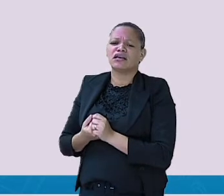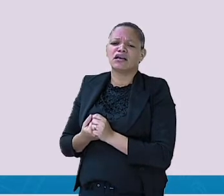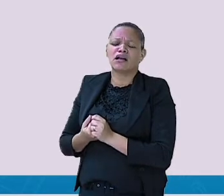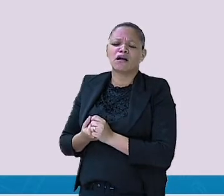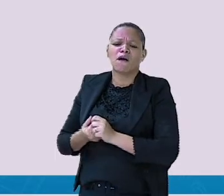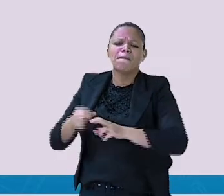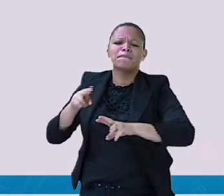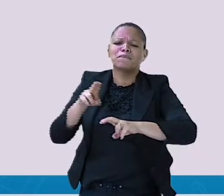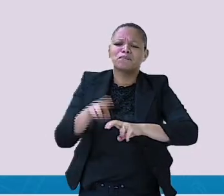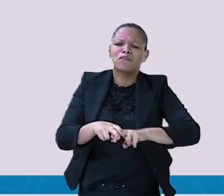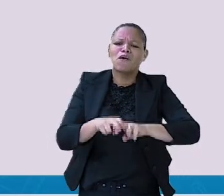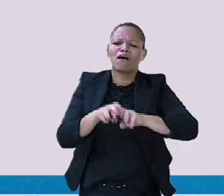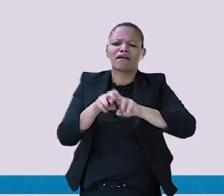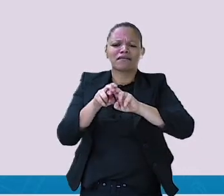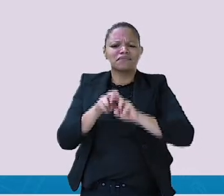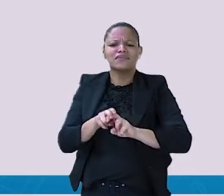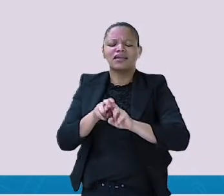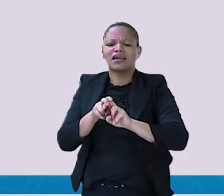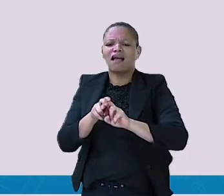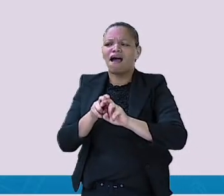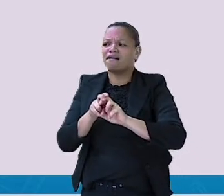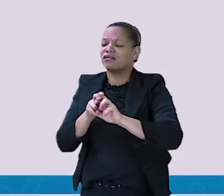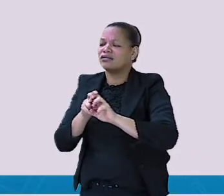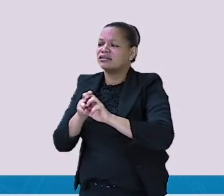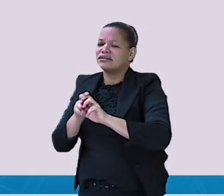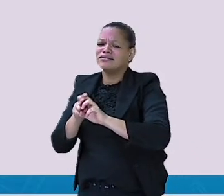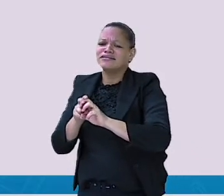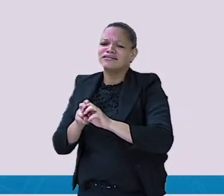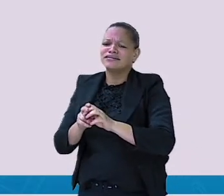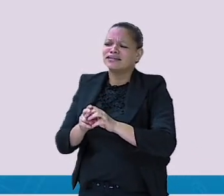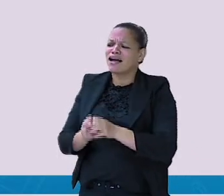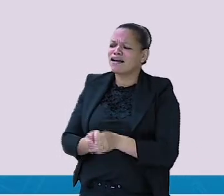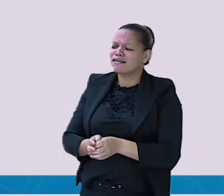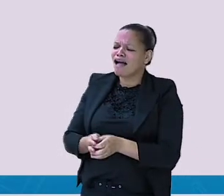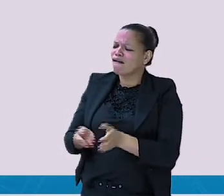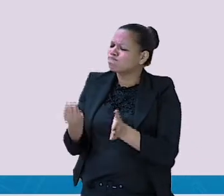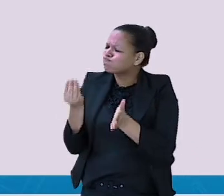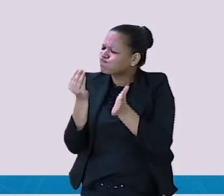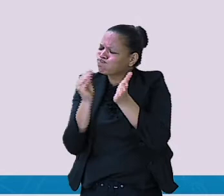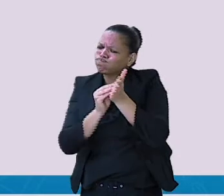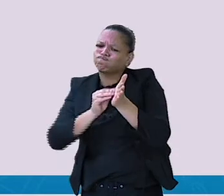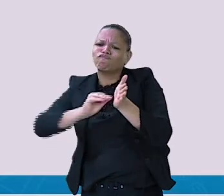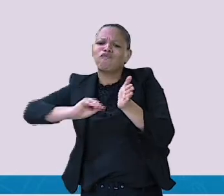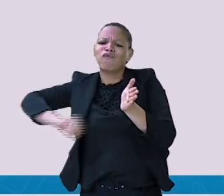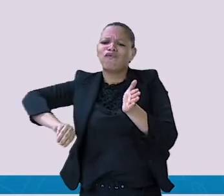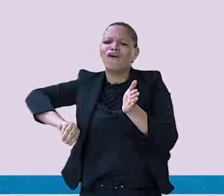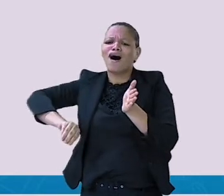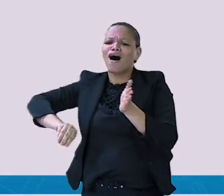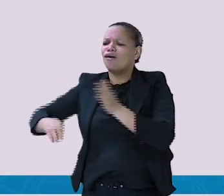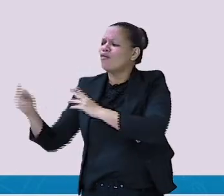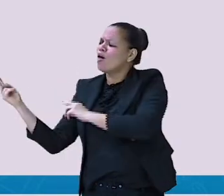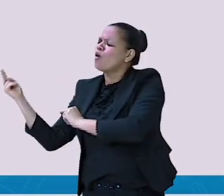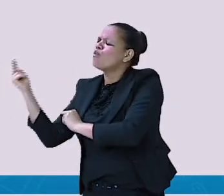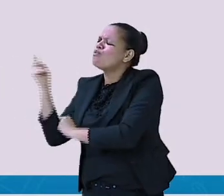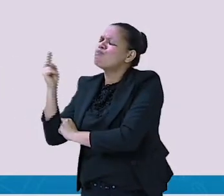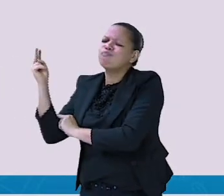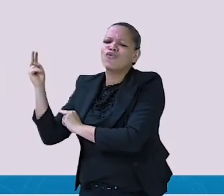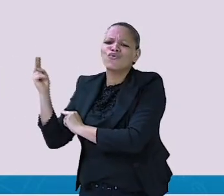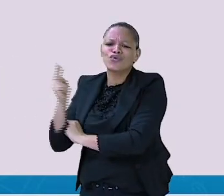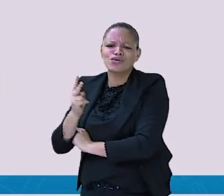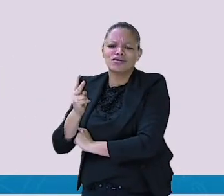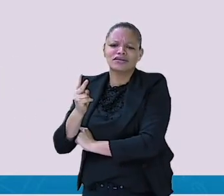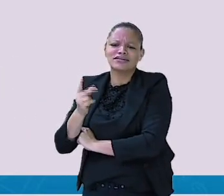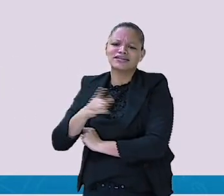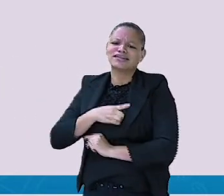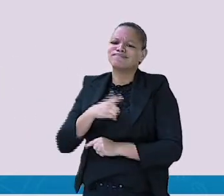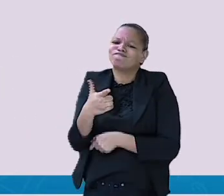era simplesmente o trabalho, né? Se acabou morrendo, infelizmente eles não poderiam fazer nada. Então aqui seria mesmo o processo